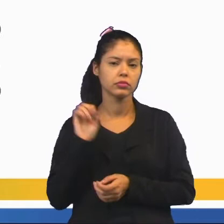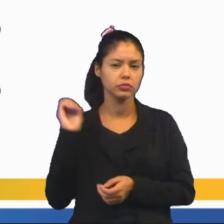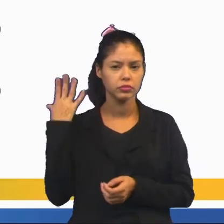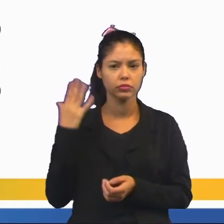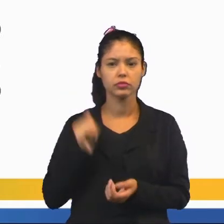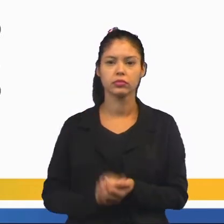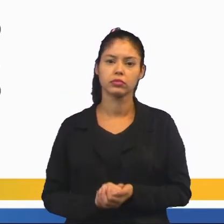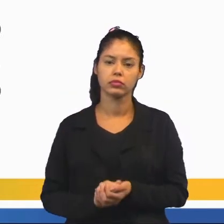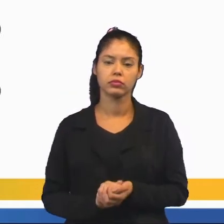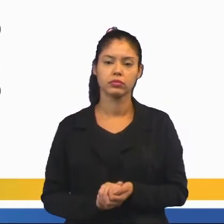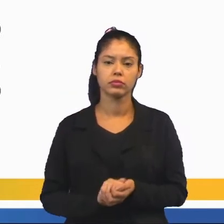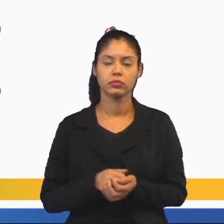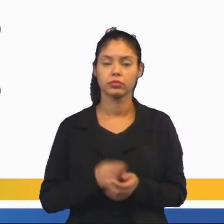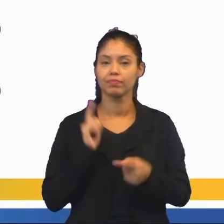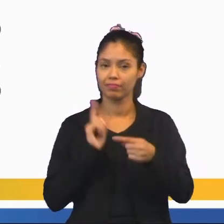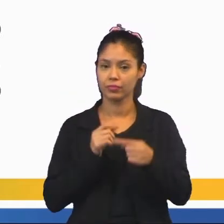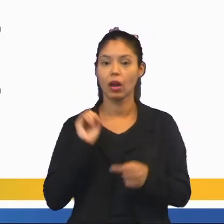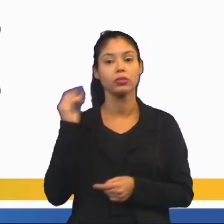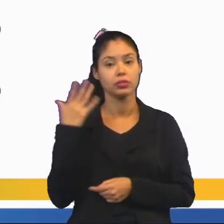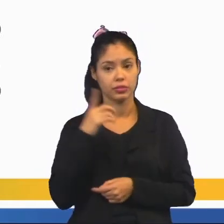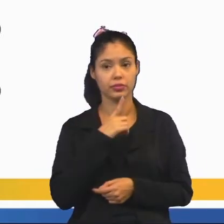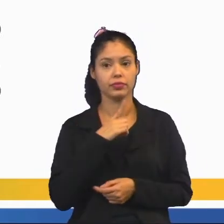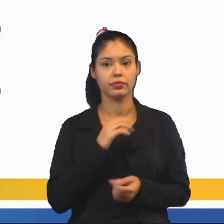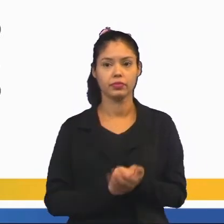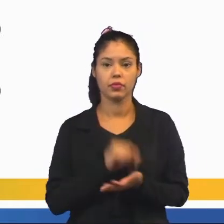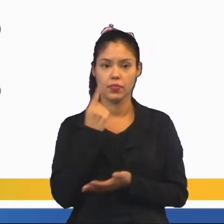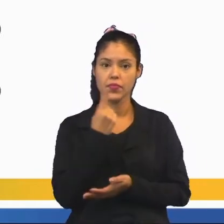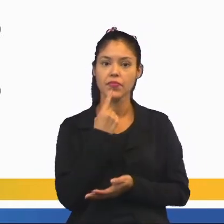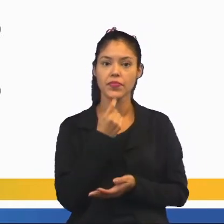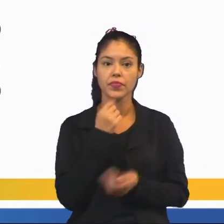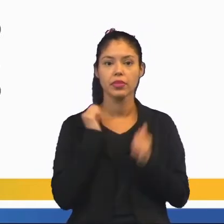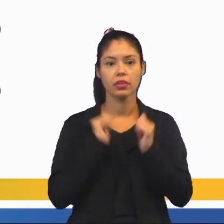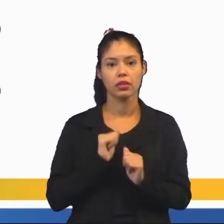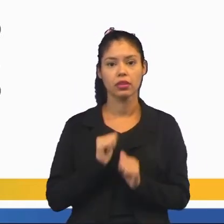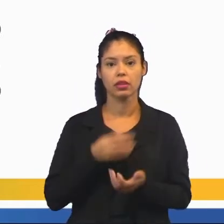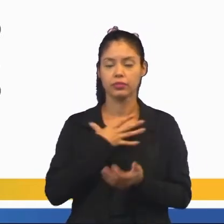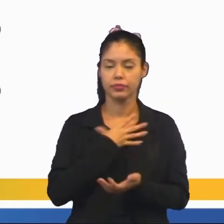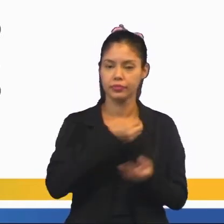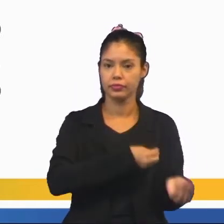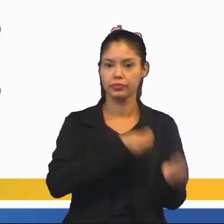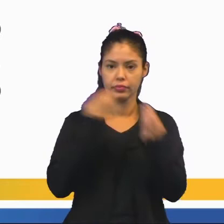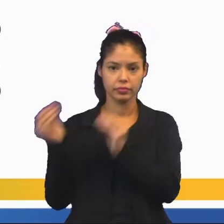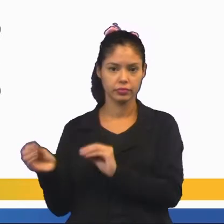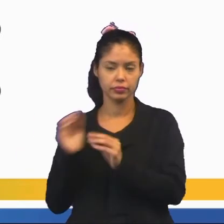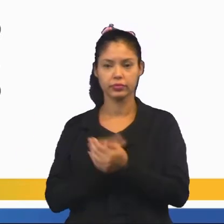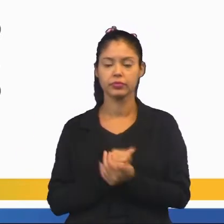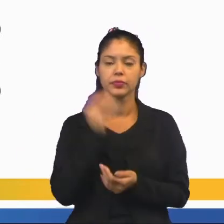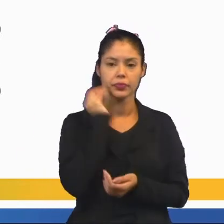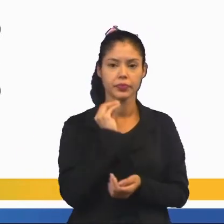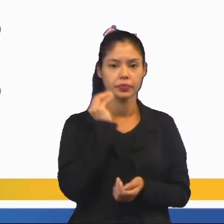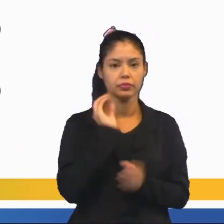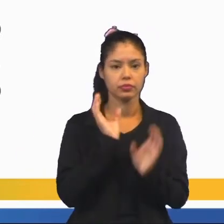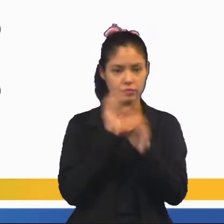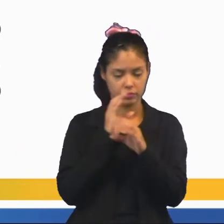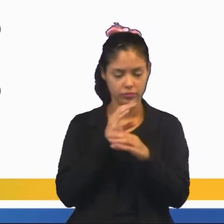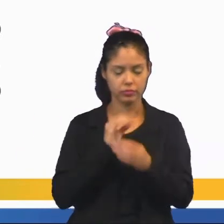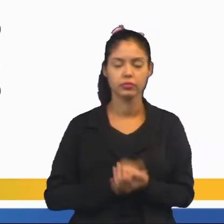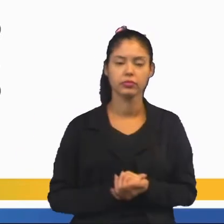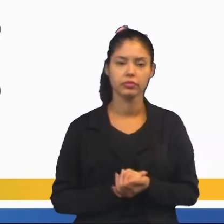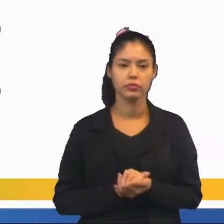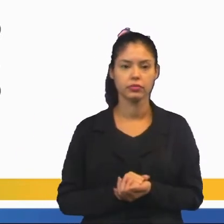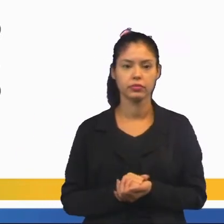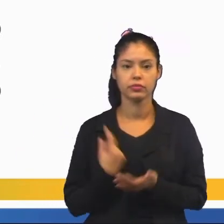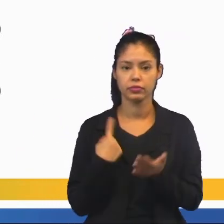Caso esse seja positivo, uma amostra de sangue poderá ser coletada e encaminhada para a realização de um